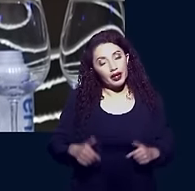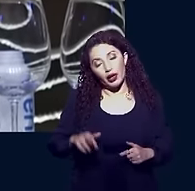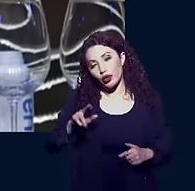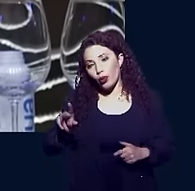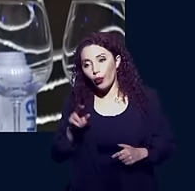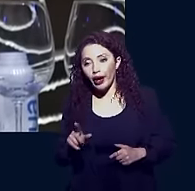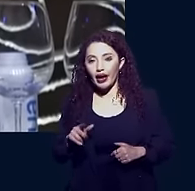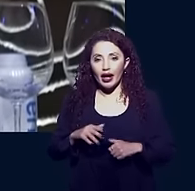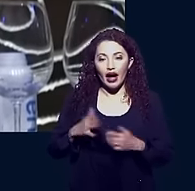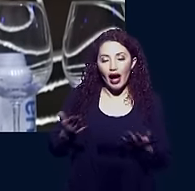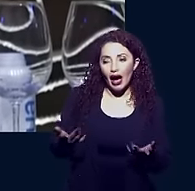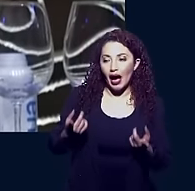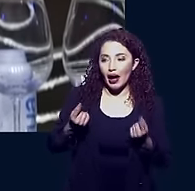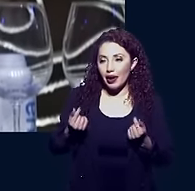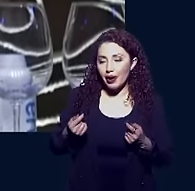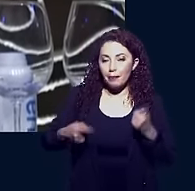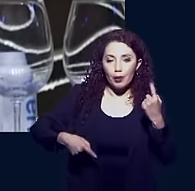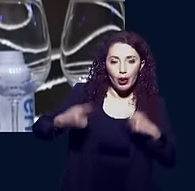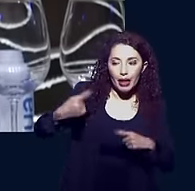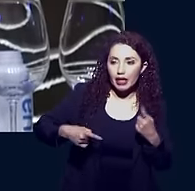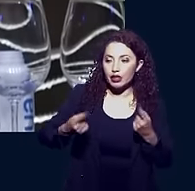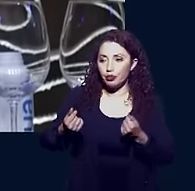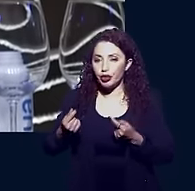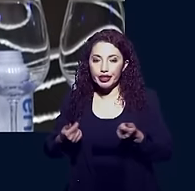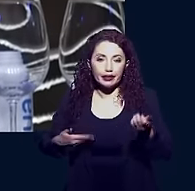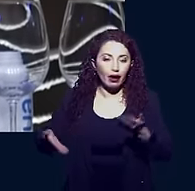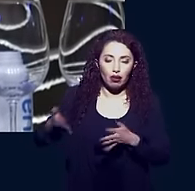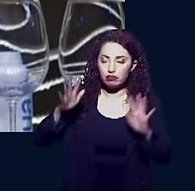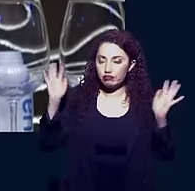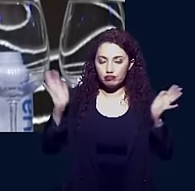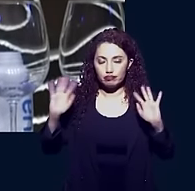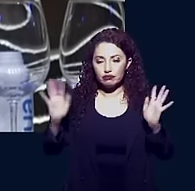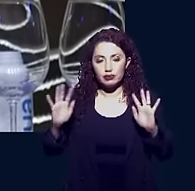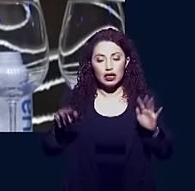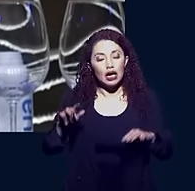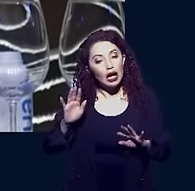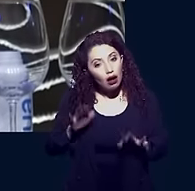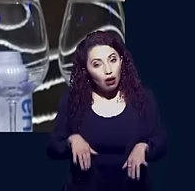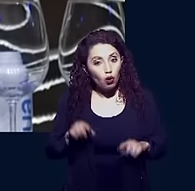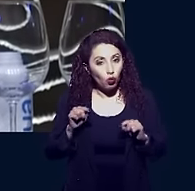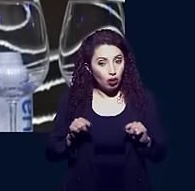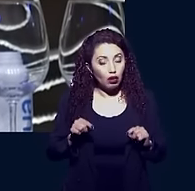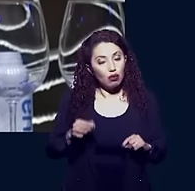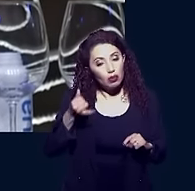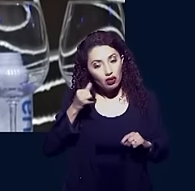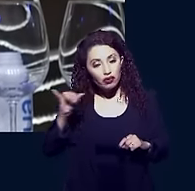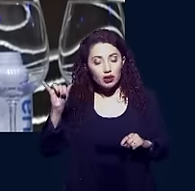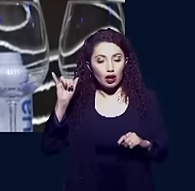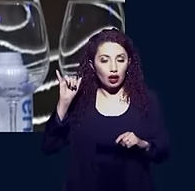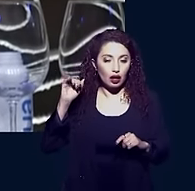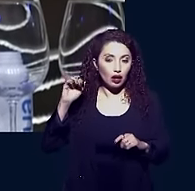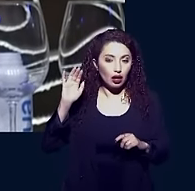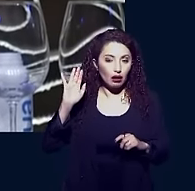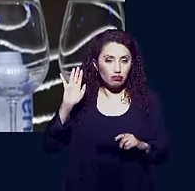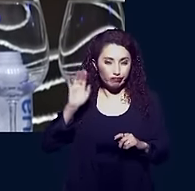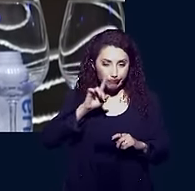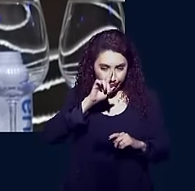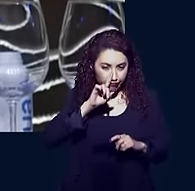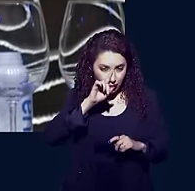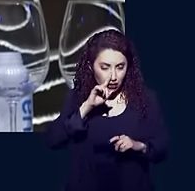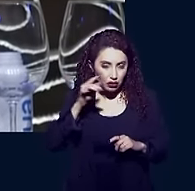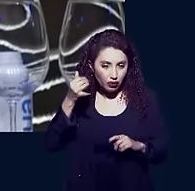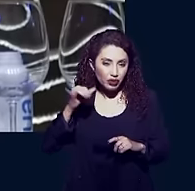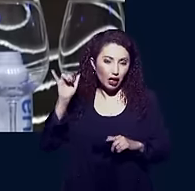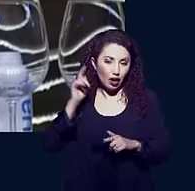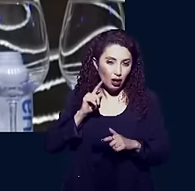monetária olhando para pra taxa de câmbio longe disso é simplesmente para não correr o risco de de tomar uma eh uma uma